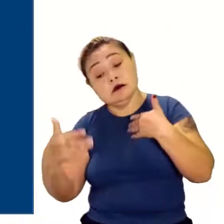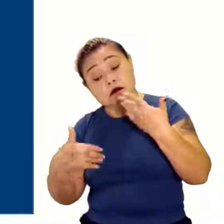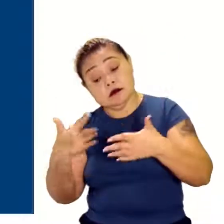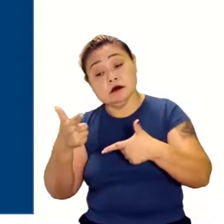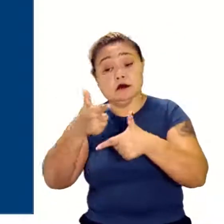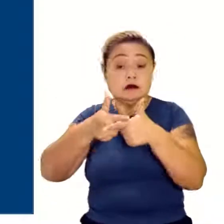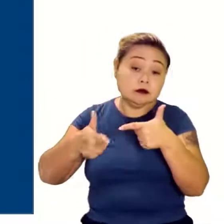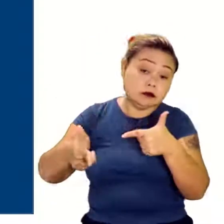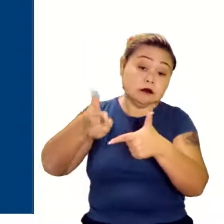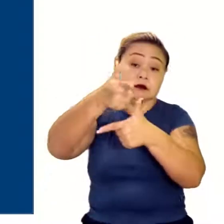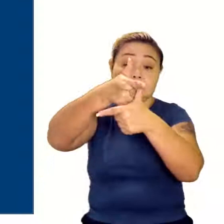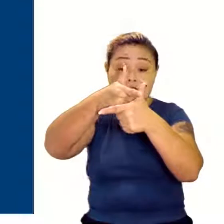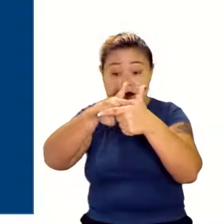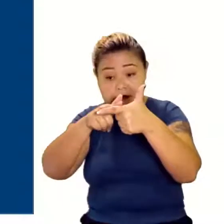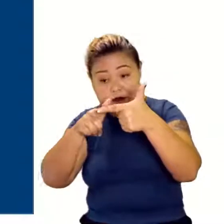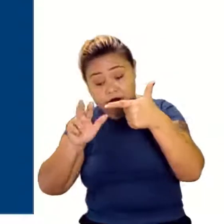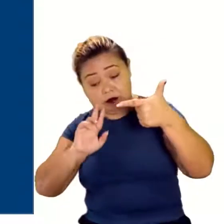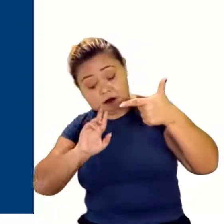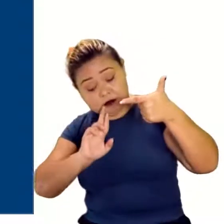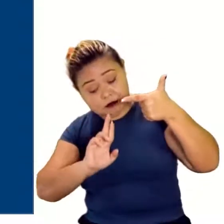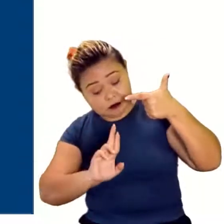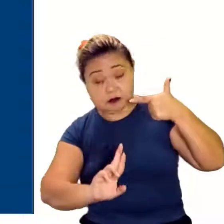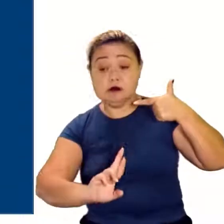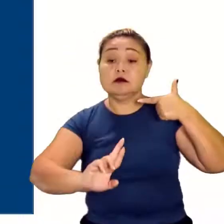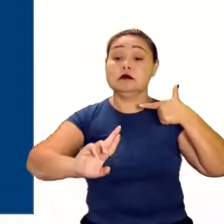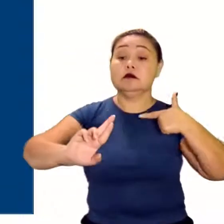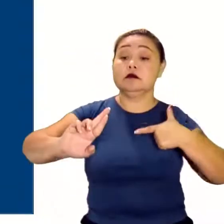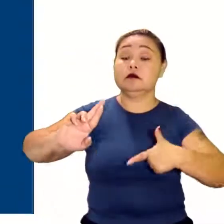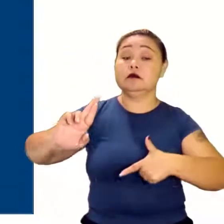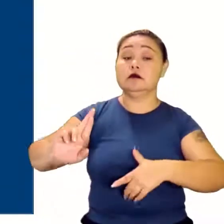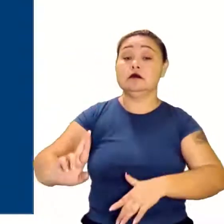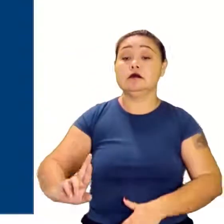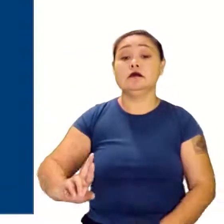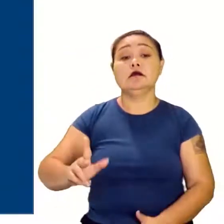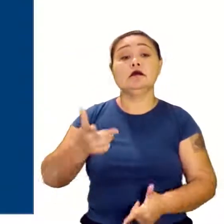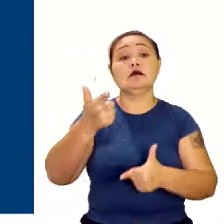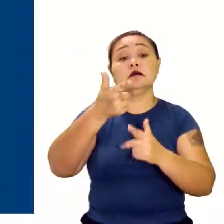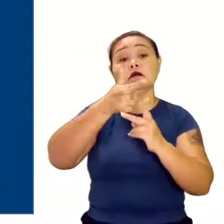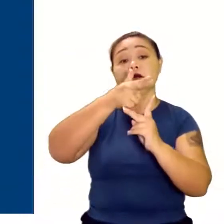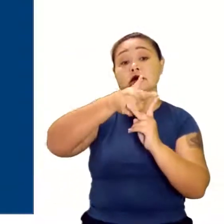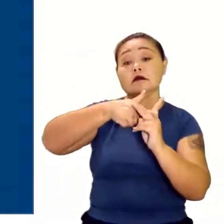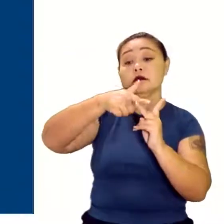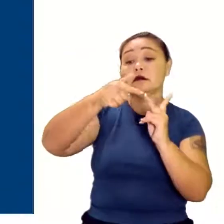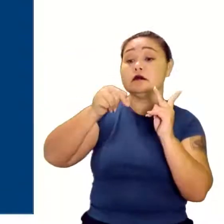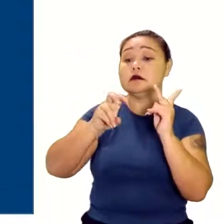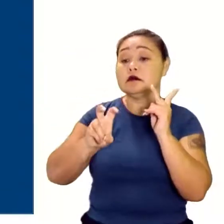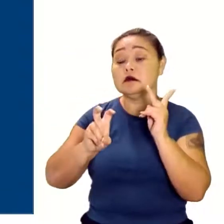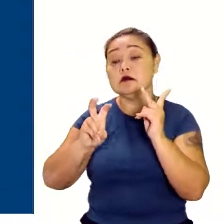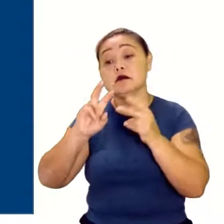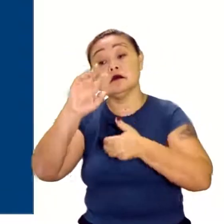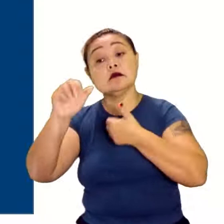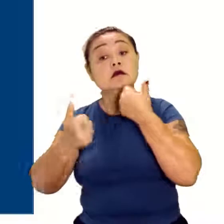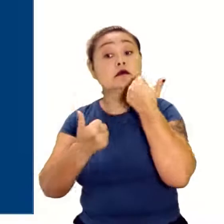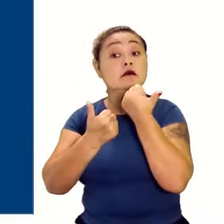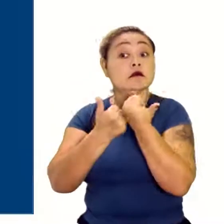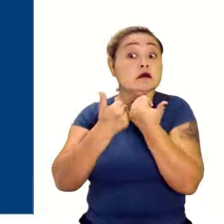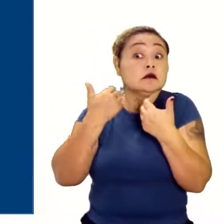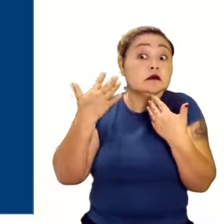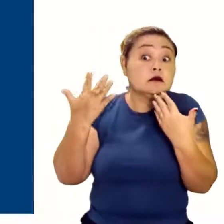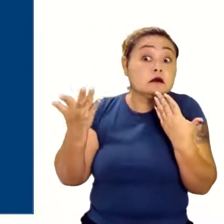vai dividindo e chega aí no resultado. Vamos ver. Raiz quadrada de 75 pode ser substituída